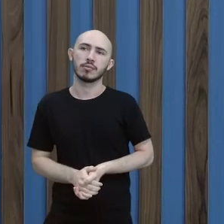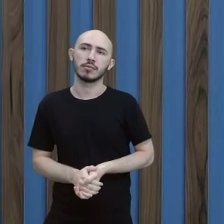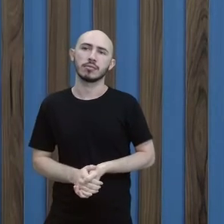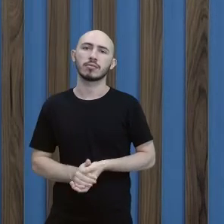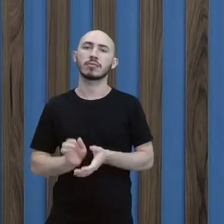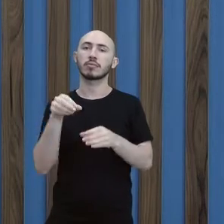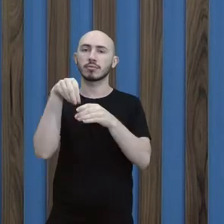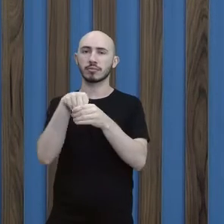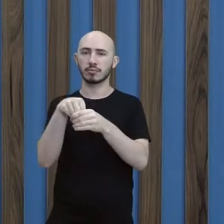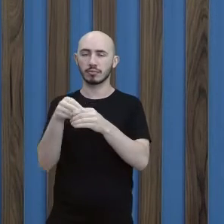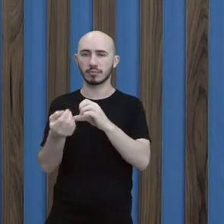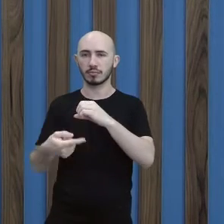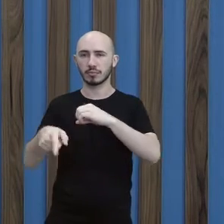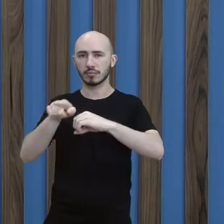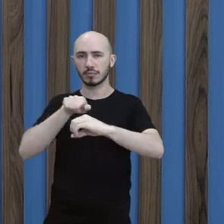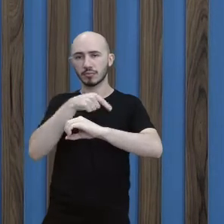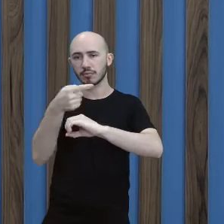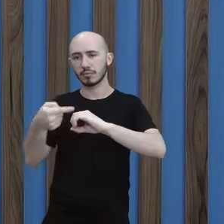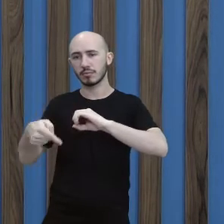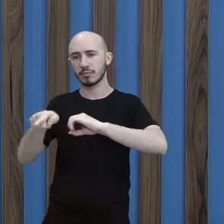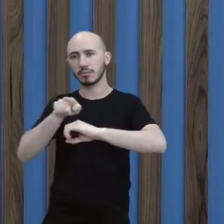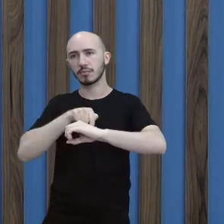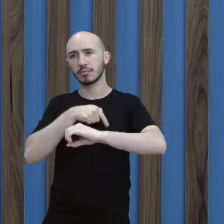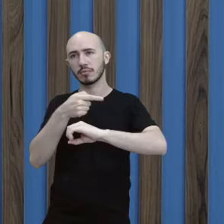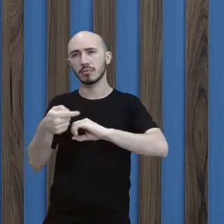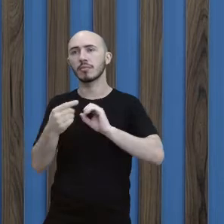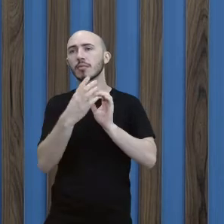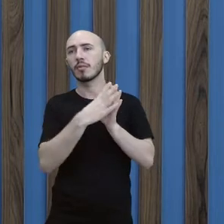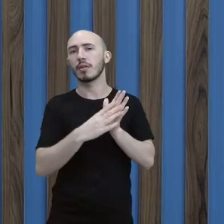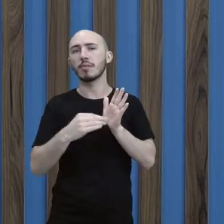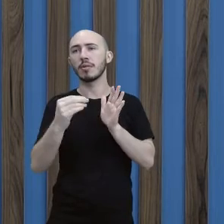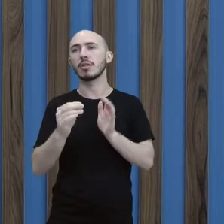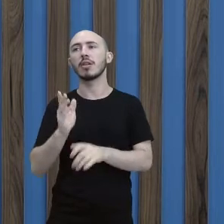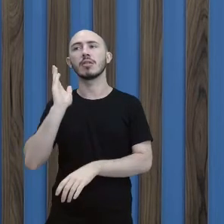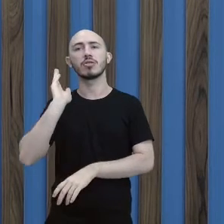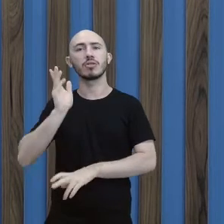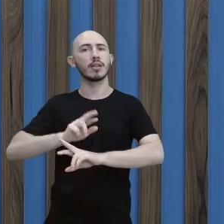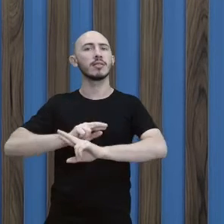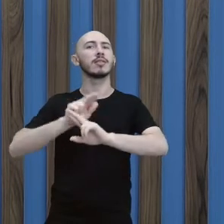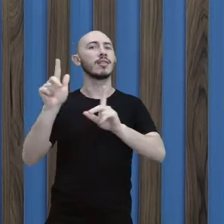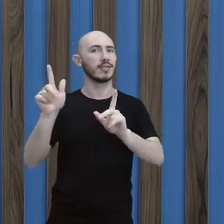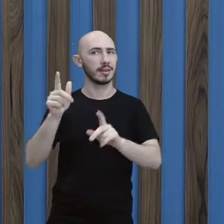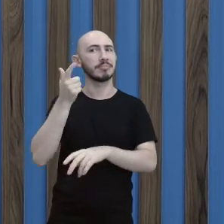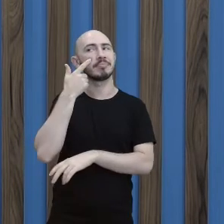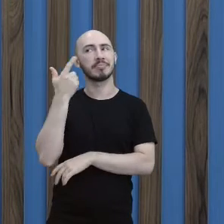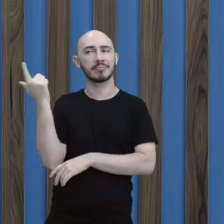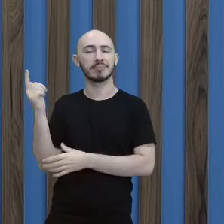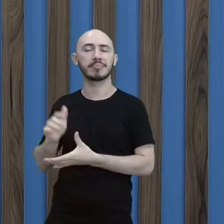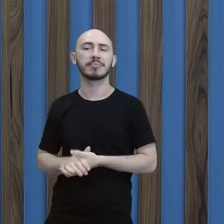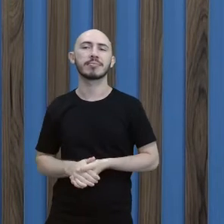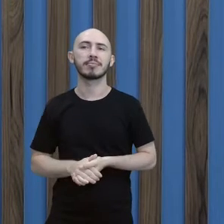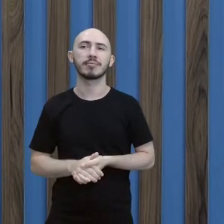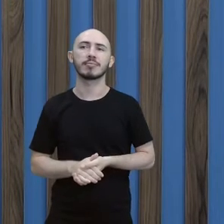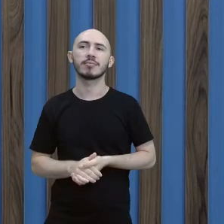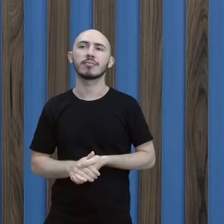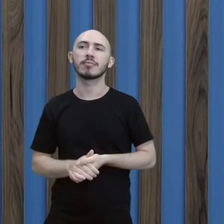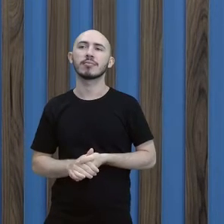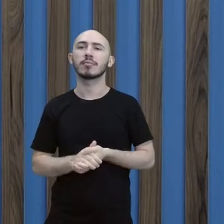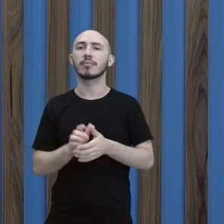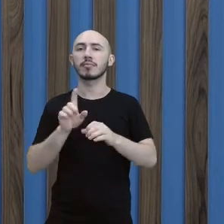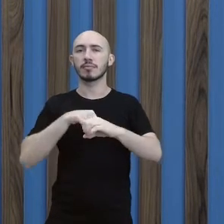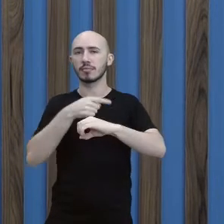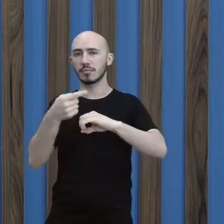no átomo, olha só, esse modelinho aqui já é diferente do outro, tá? Então, nesse átomo iria ter o